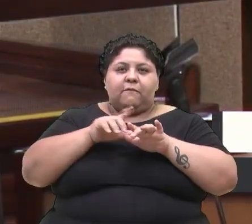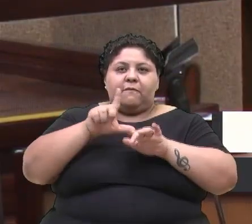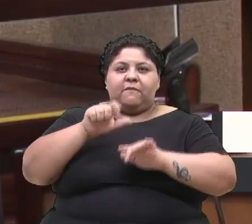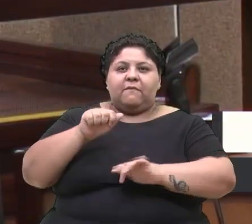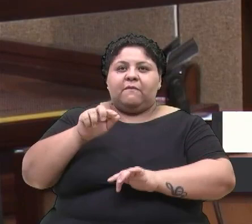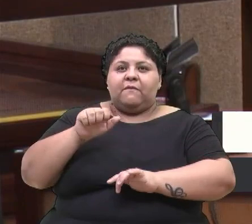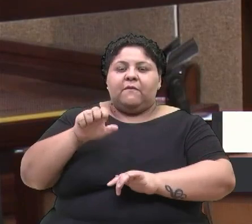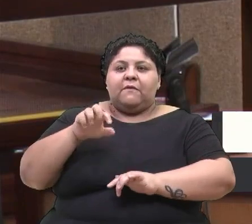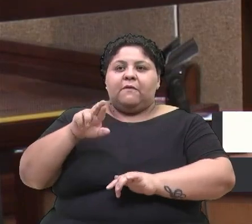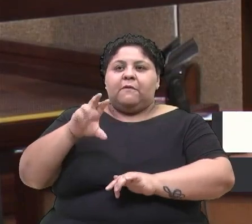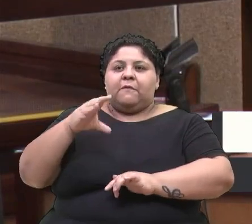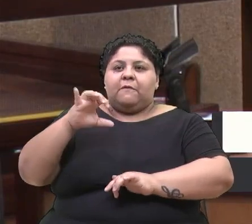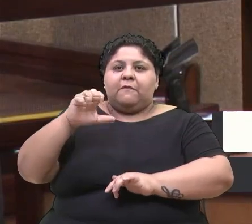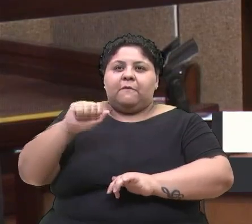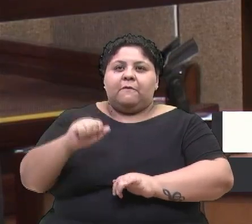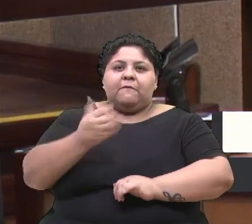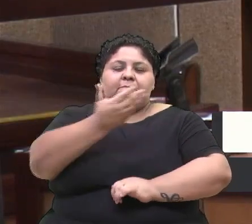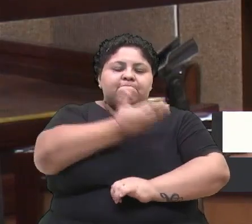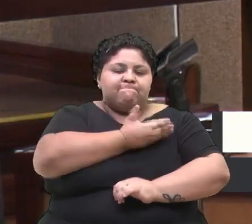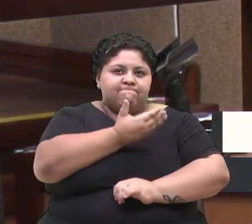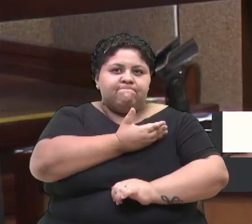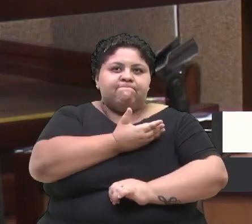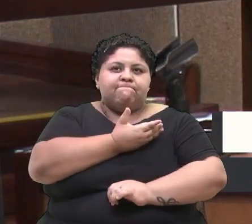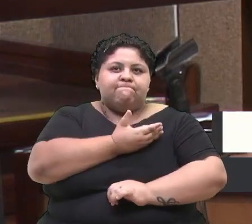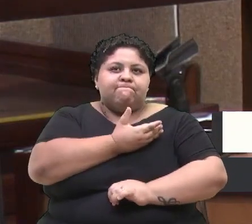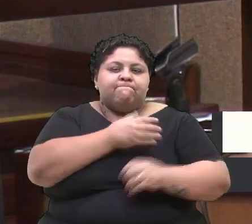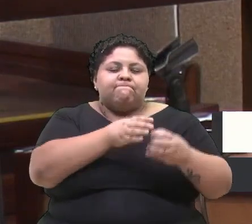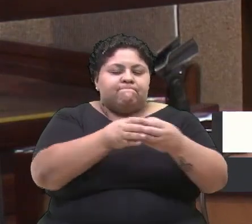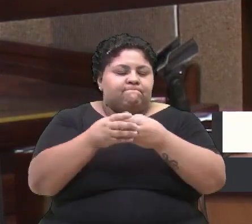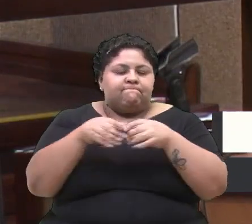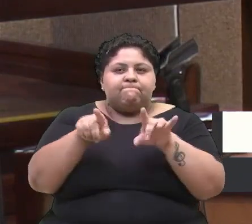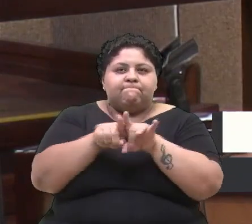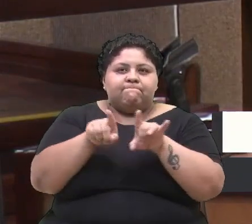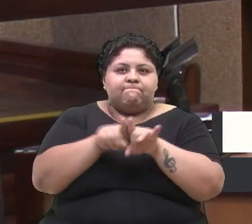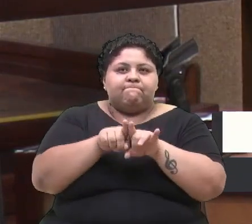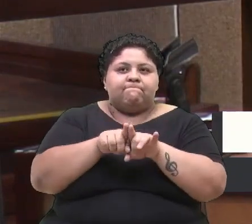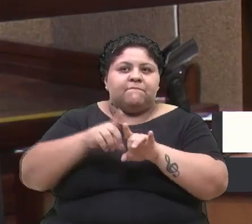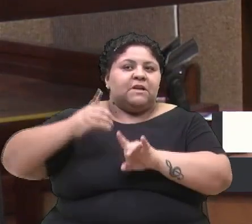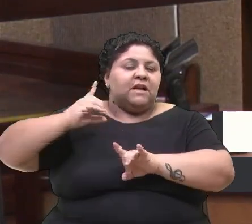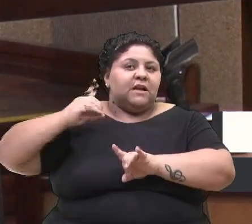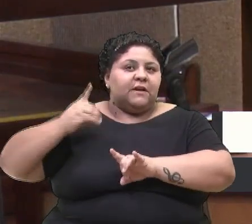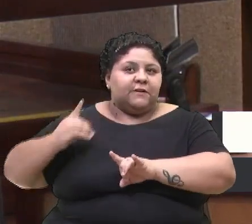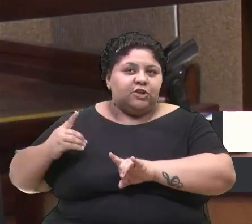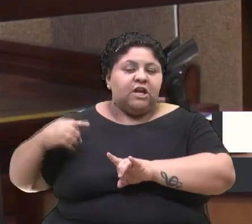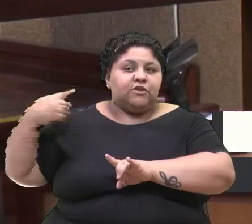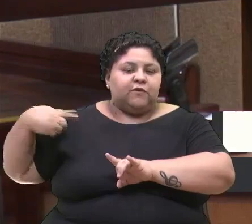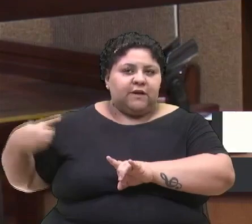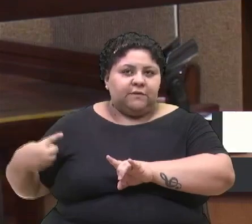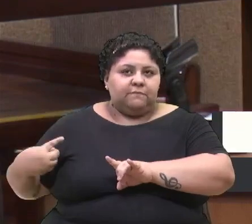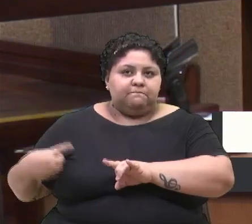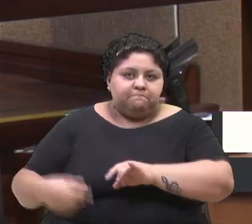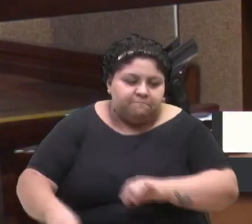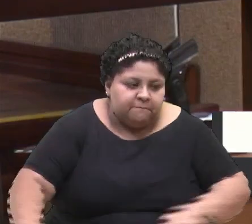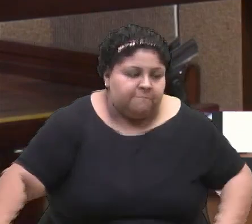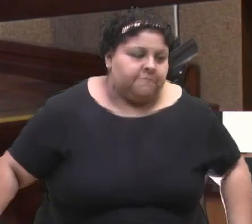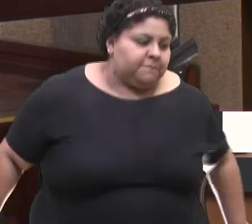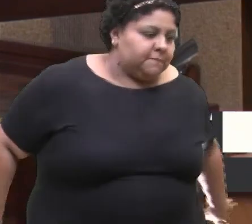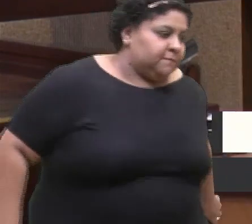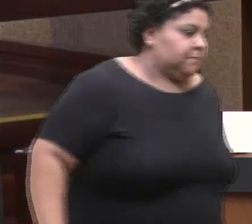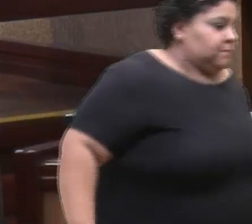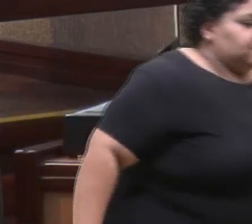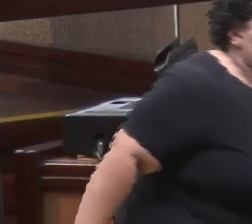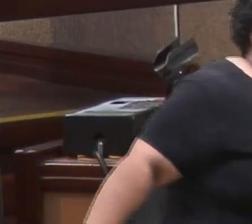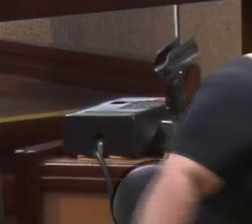lner grande amigo e colega também advogado dizer que a a nomeação